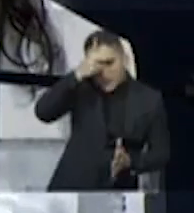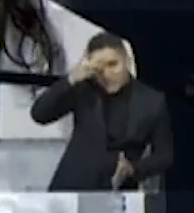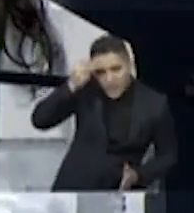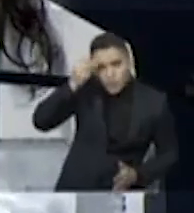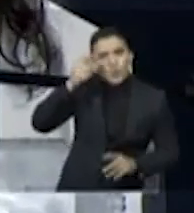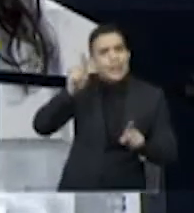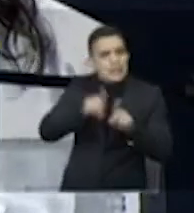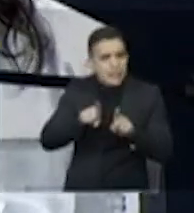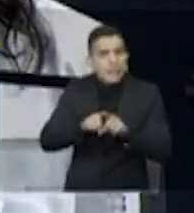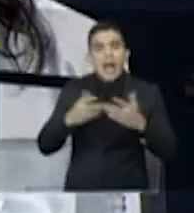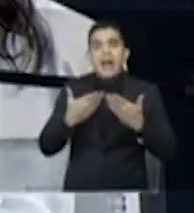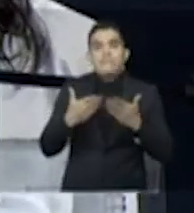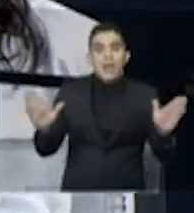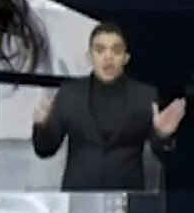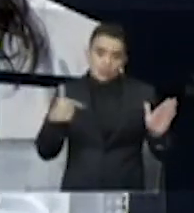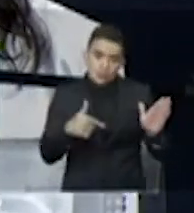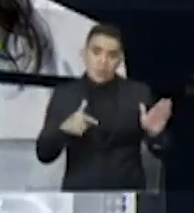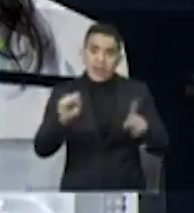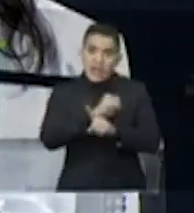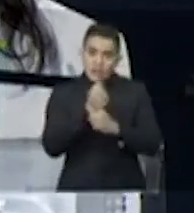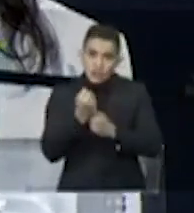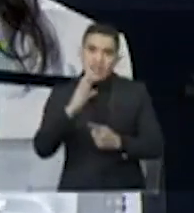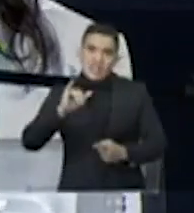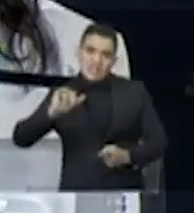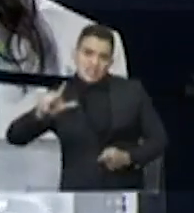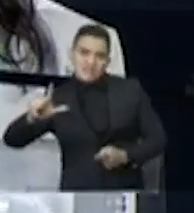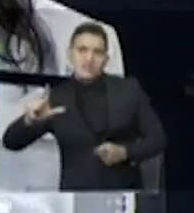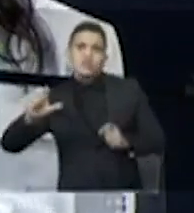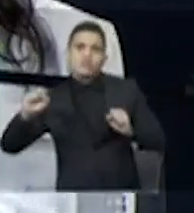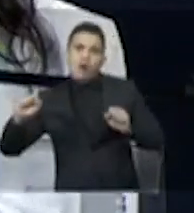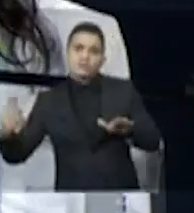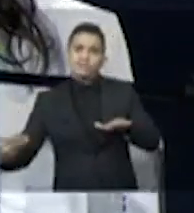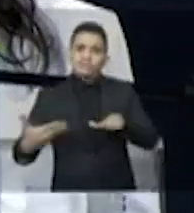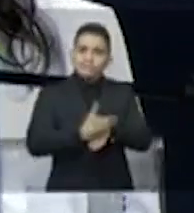como da abertura para que a sociedade civil engajada na temática e as